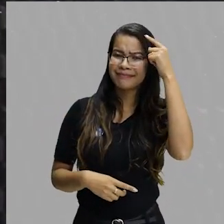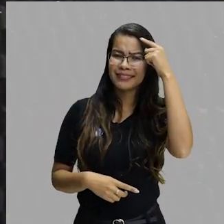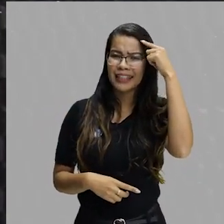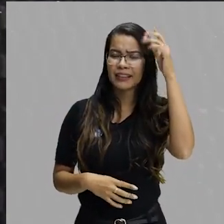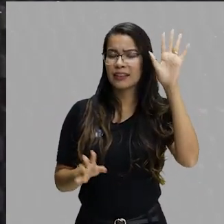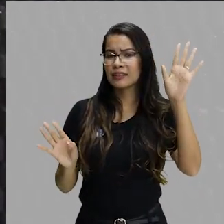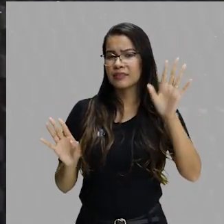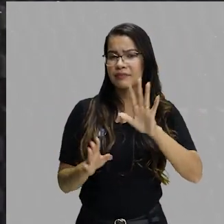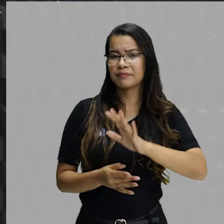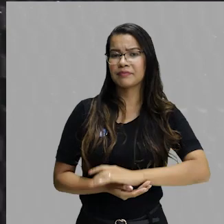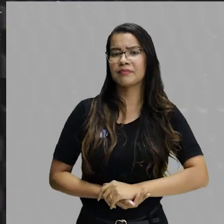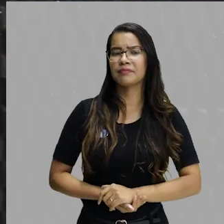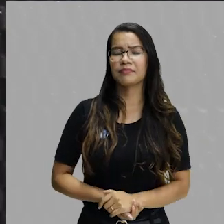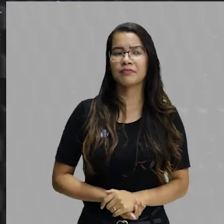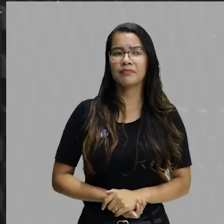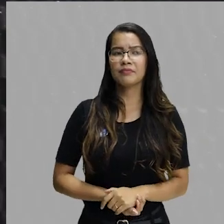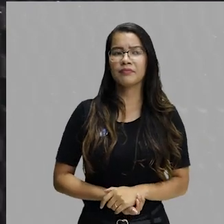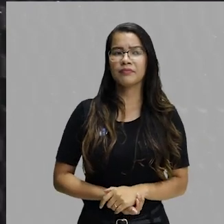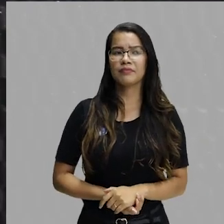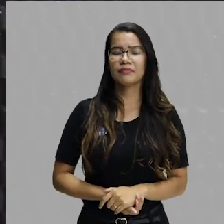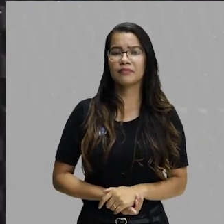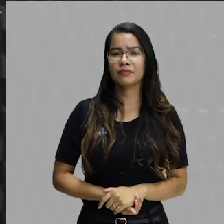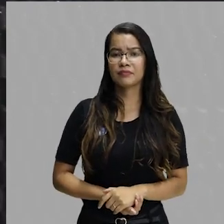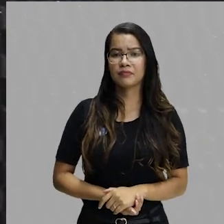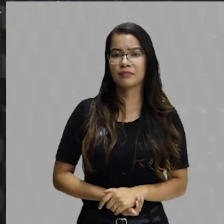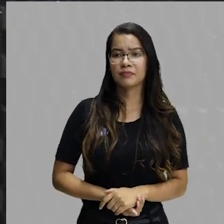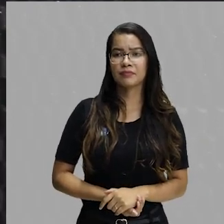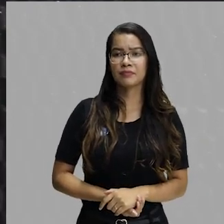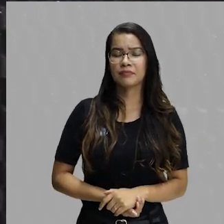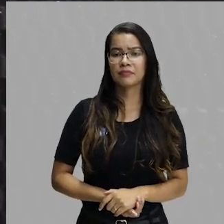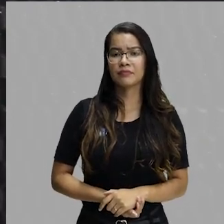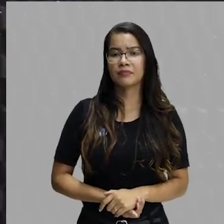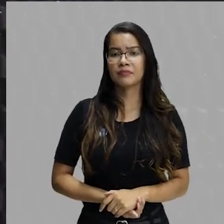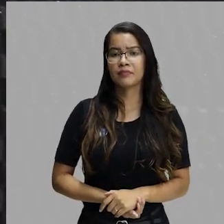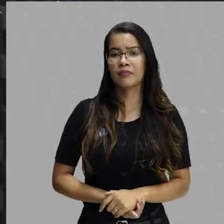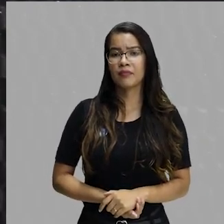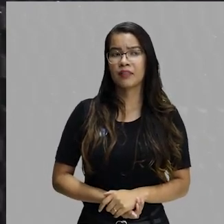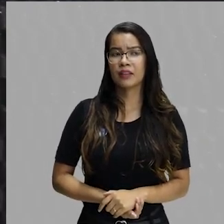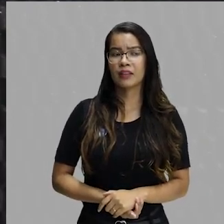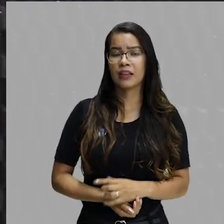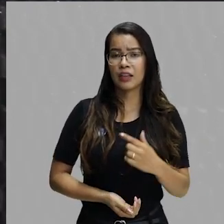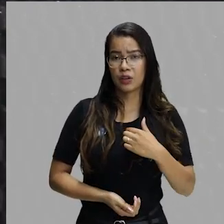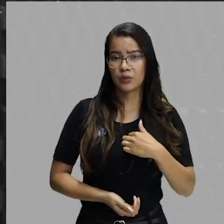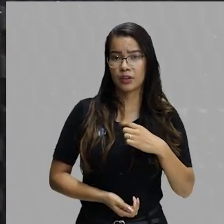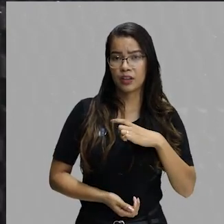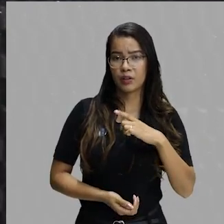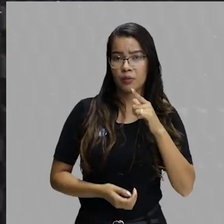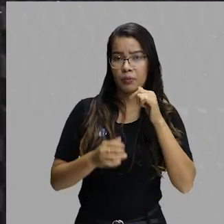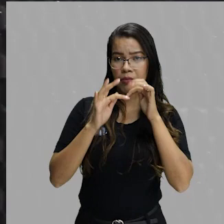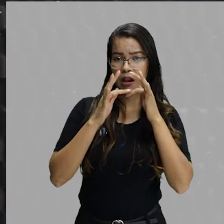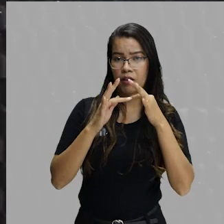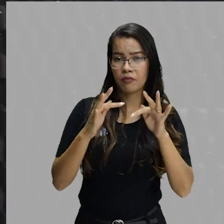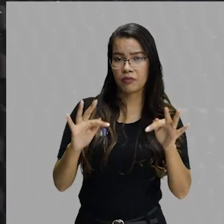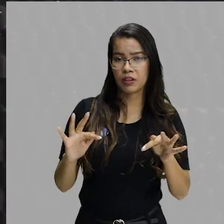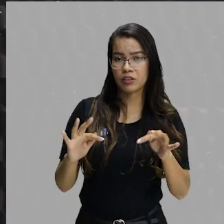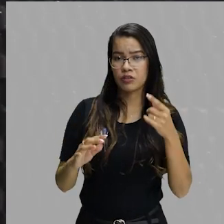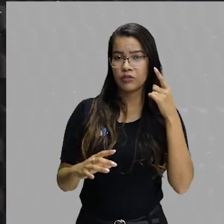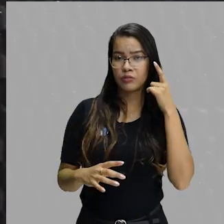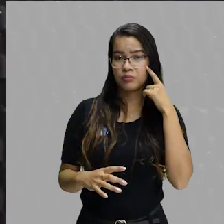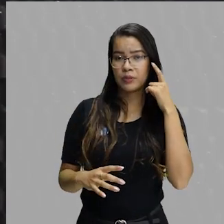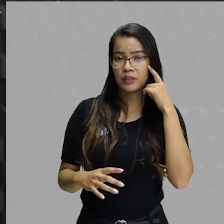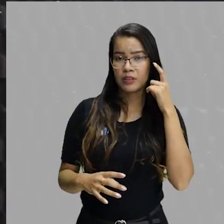ir para um outro caminho. Né? Eu tenho uma frase de um pensador